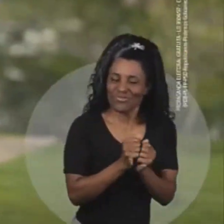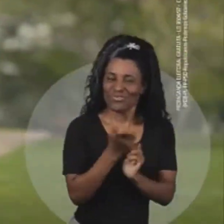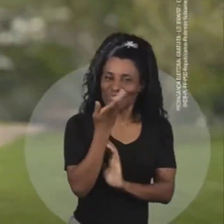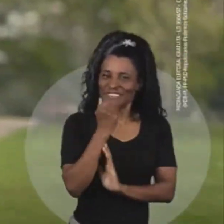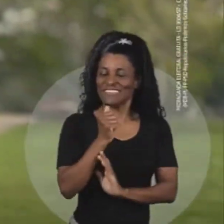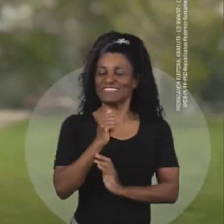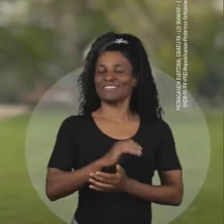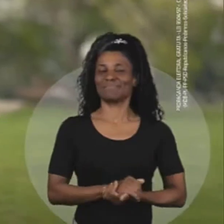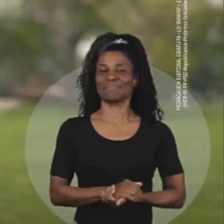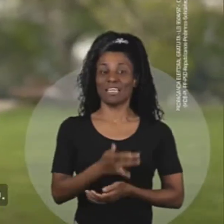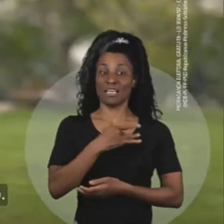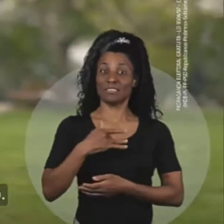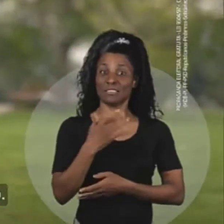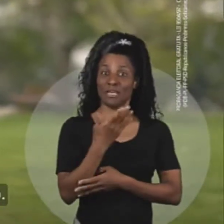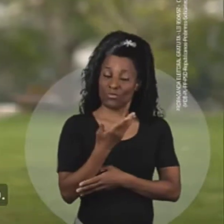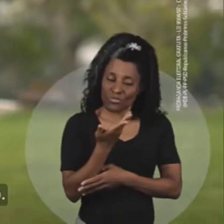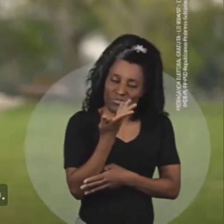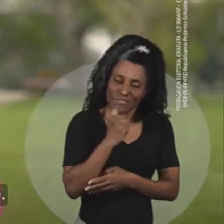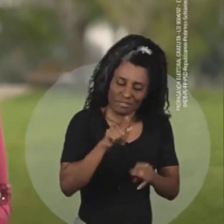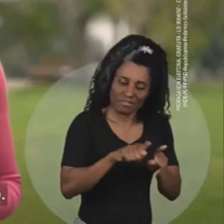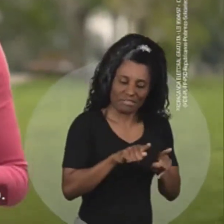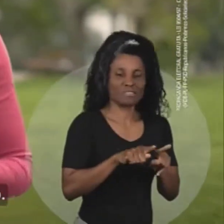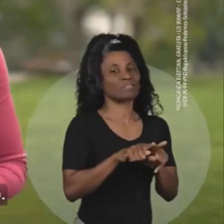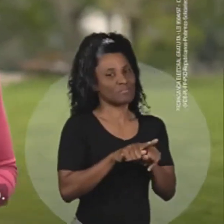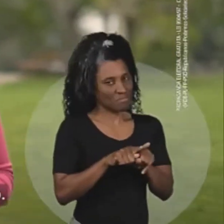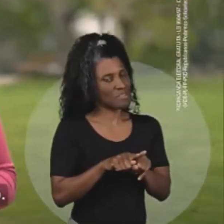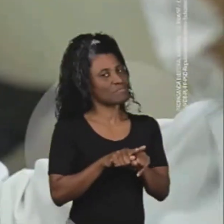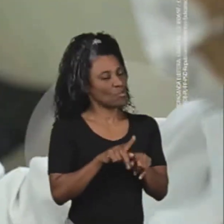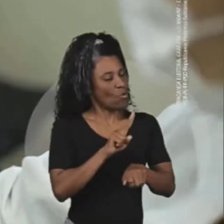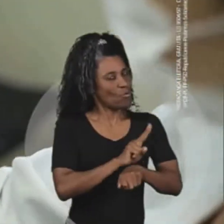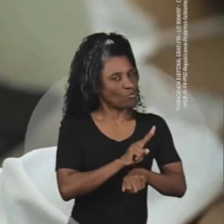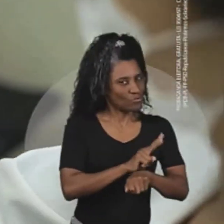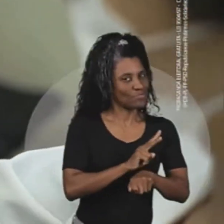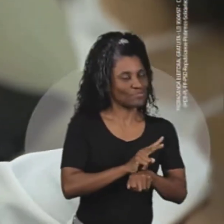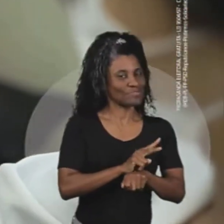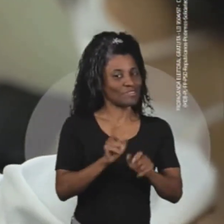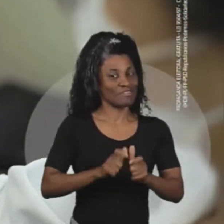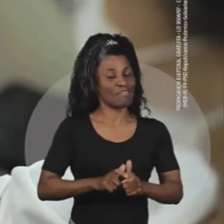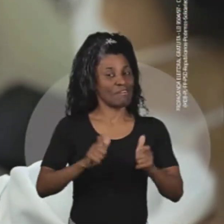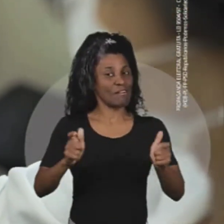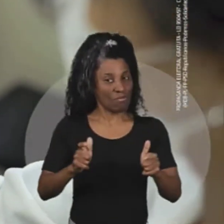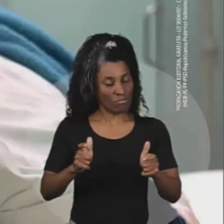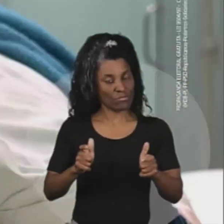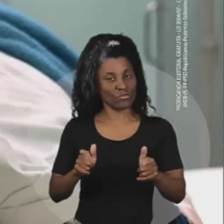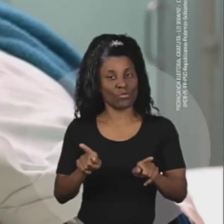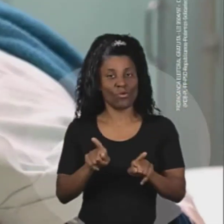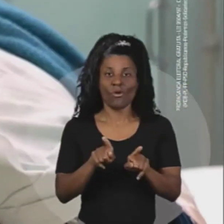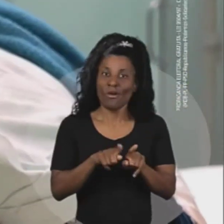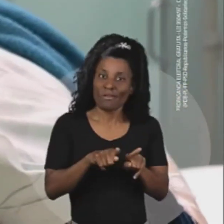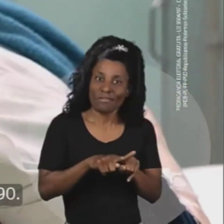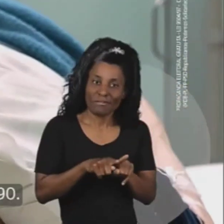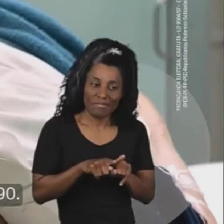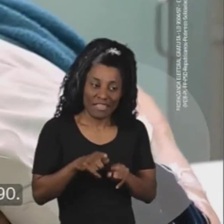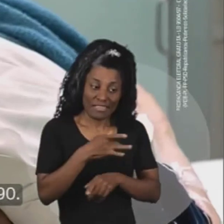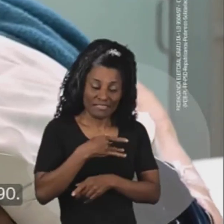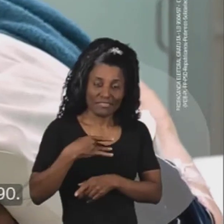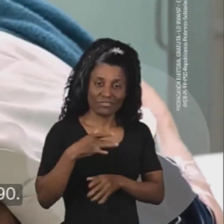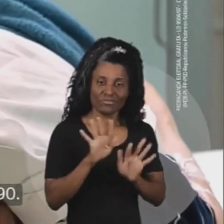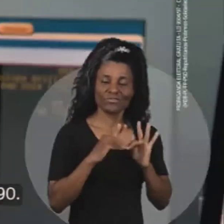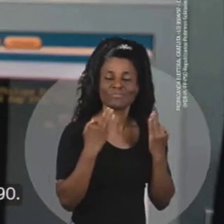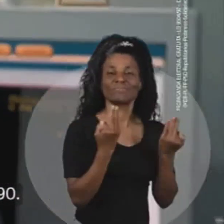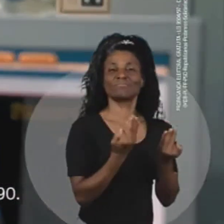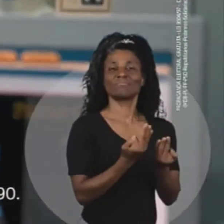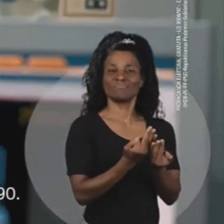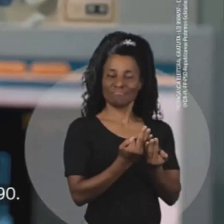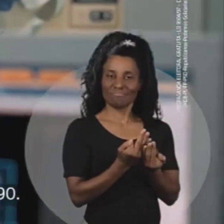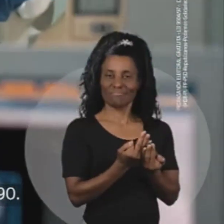A saúde dos pequenos também esteve na pauta do Melo. Melo aumentou as equipes de atenção primária em saúde da